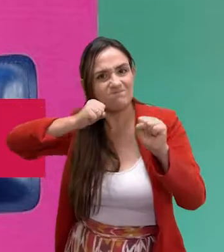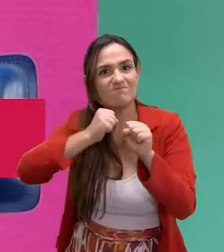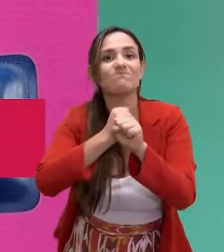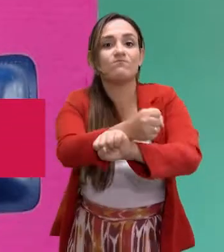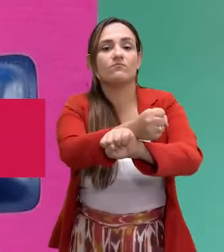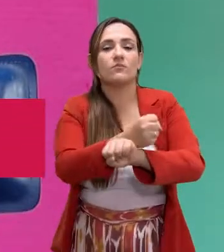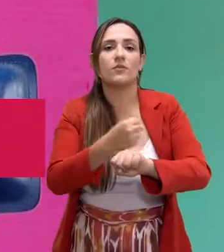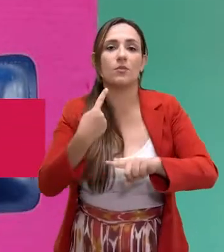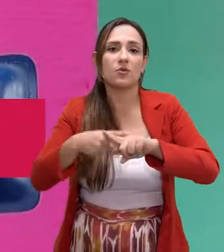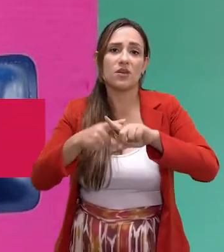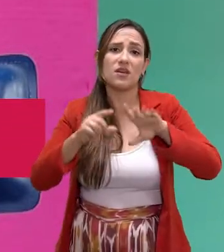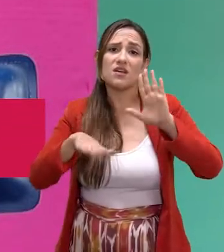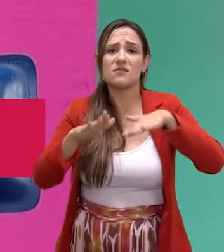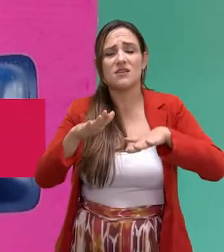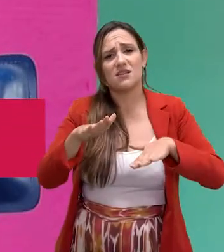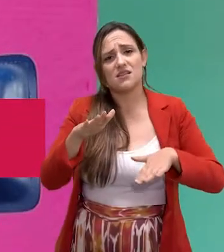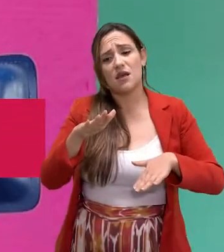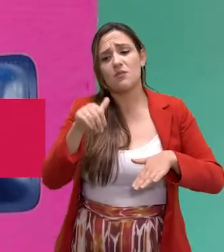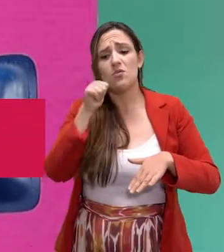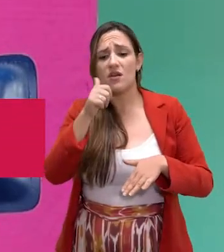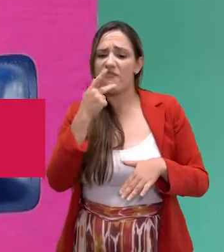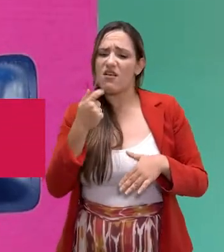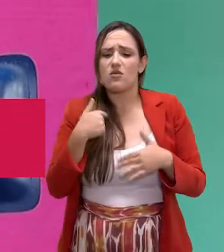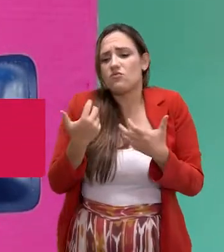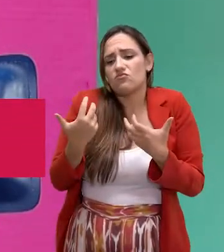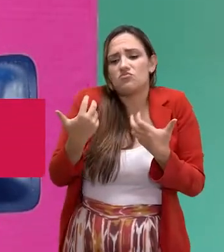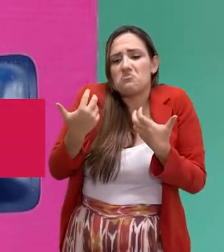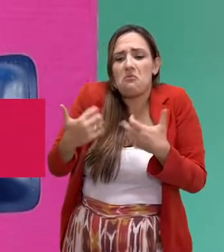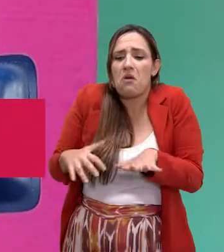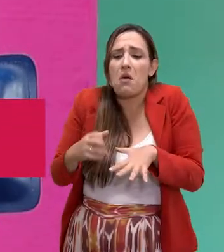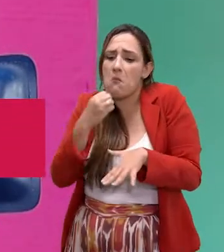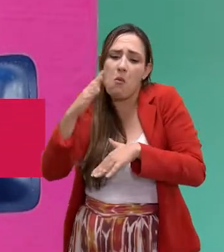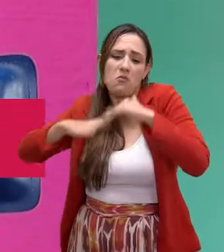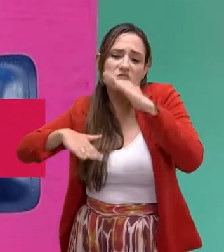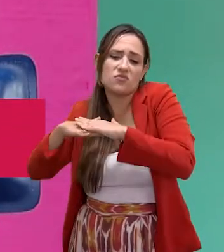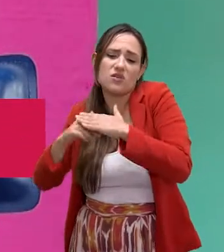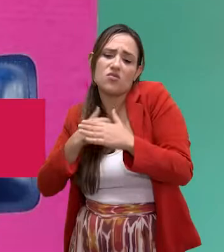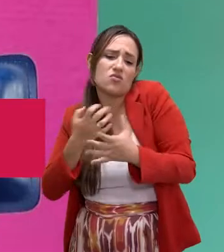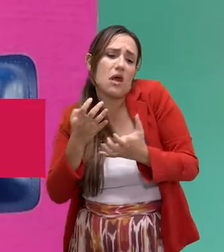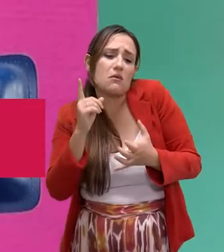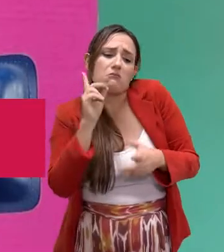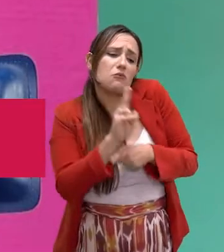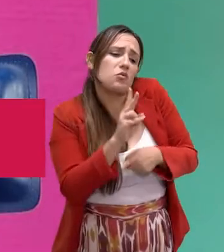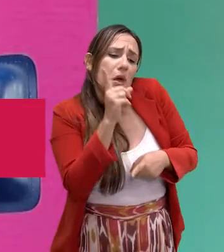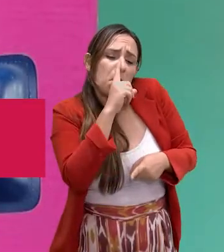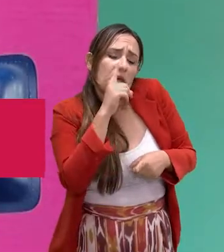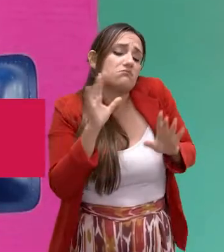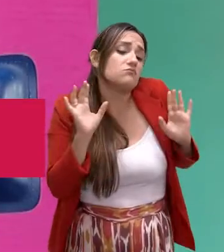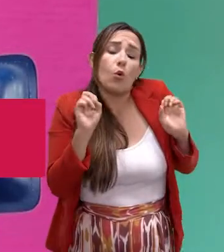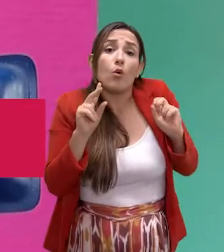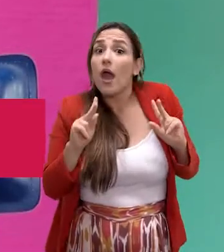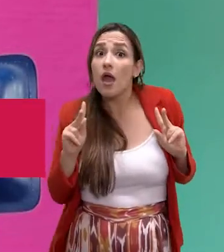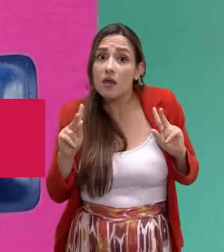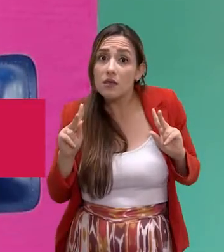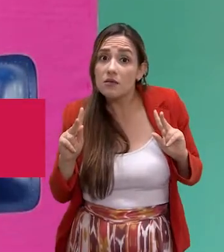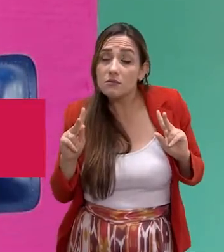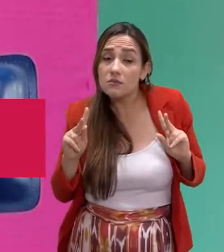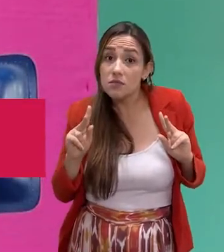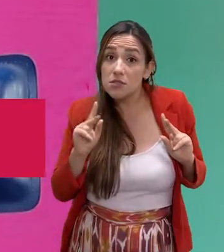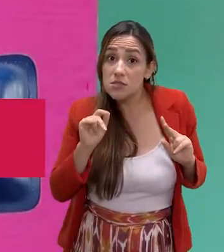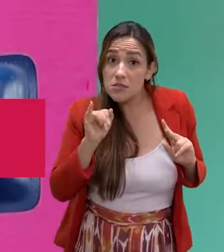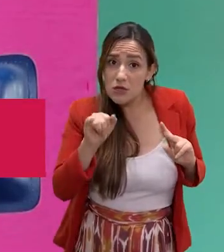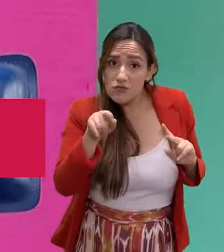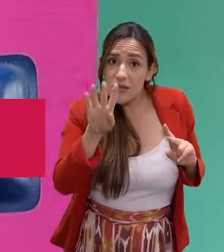se esforçar. Porque também tem aquela mulher que olha e fala: eu não quero ser uma profissional, eu nasci para maternar, né? Então, você tem que estar bem com a